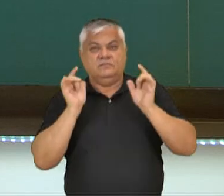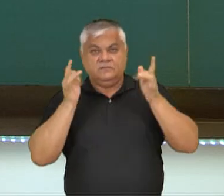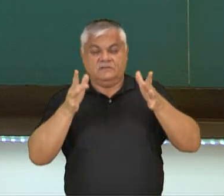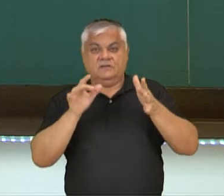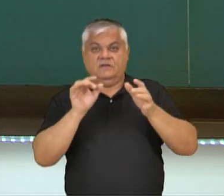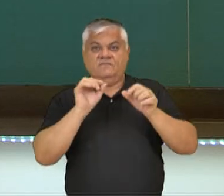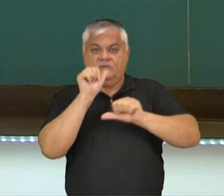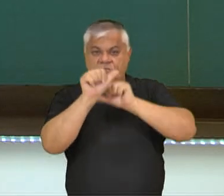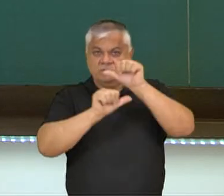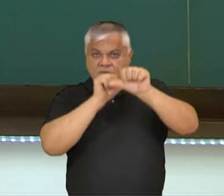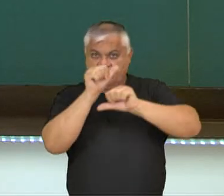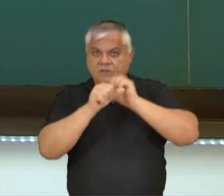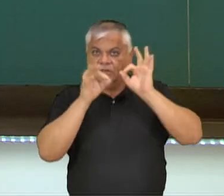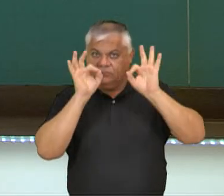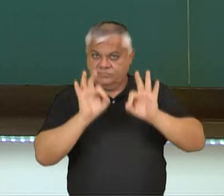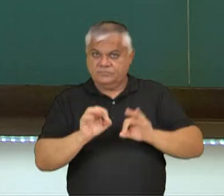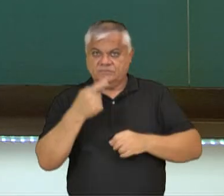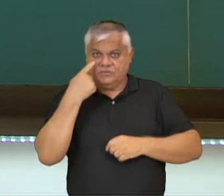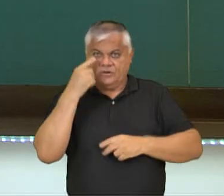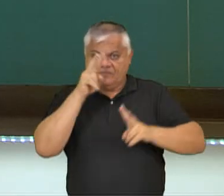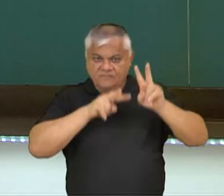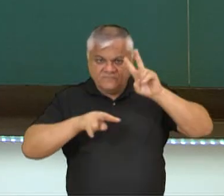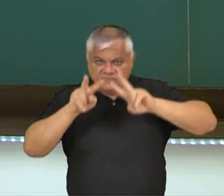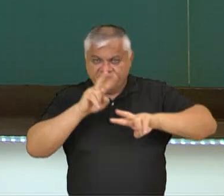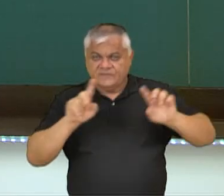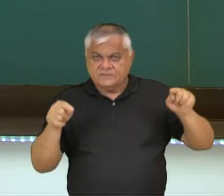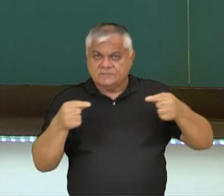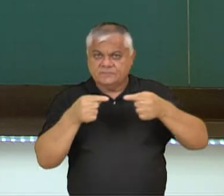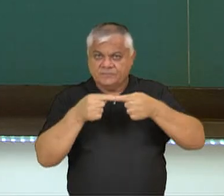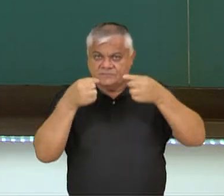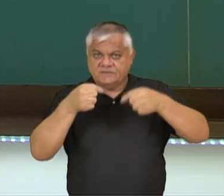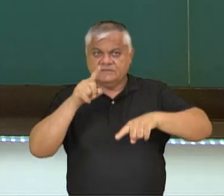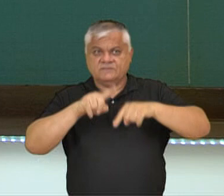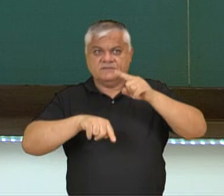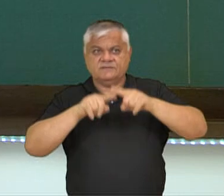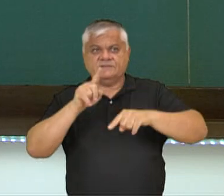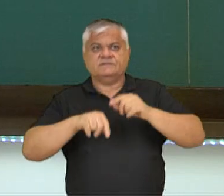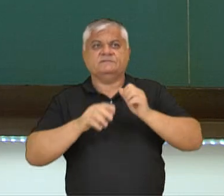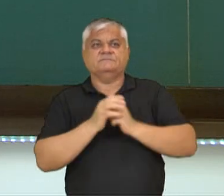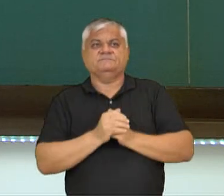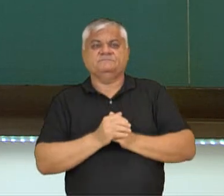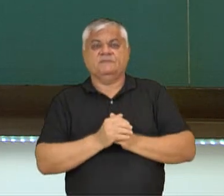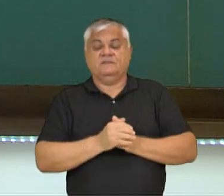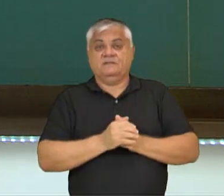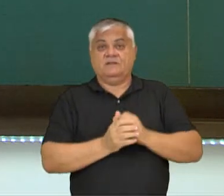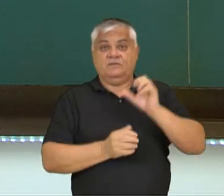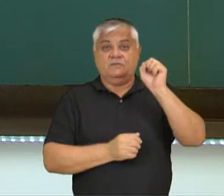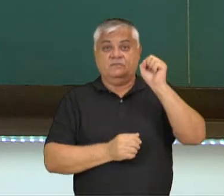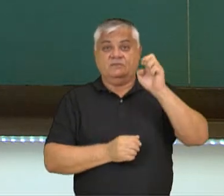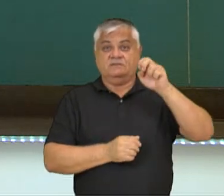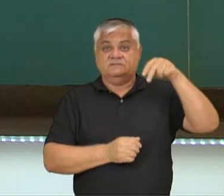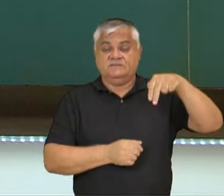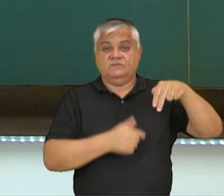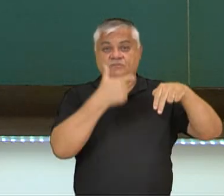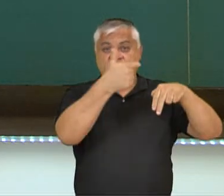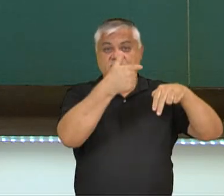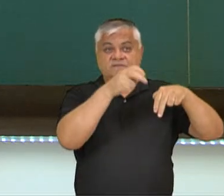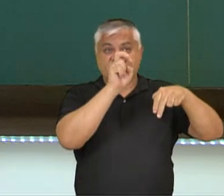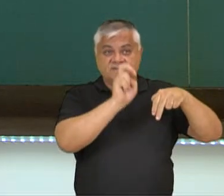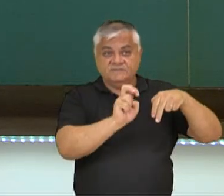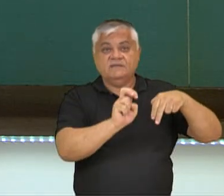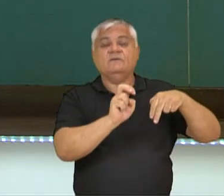forma correta lá para vocês, na hora que vocês forem visualizar o material. Então, seno de 225